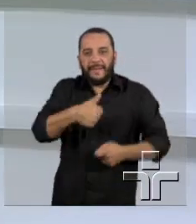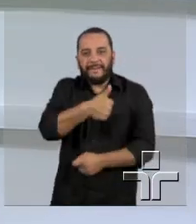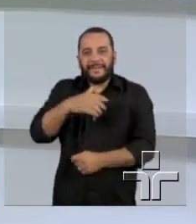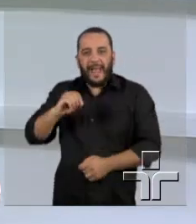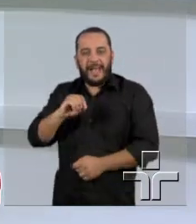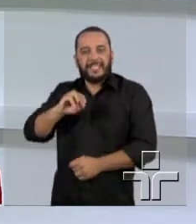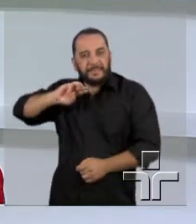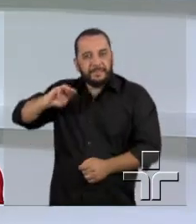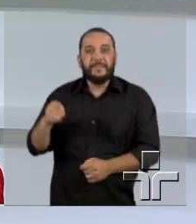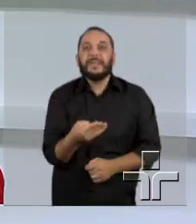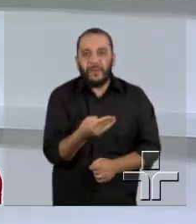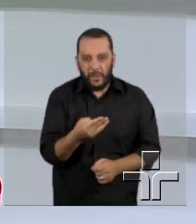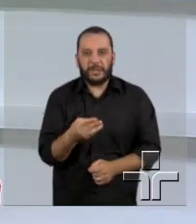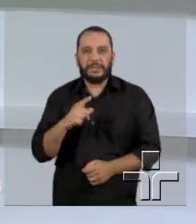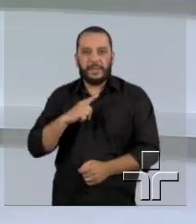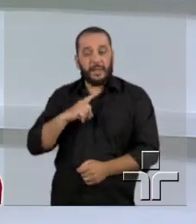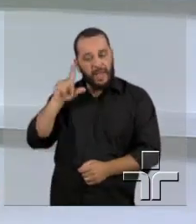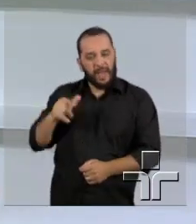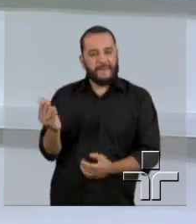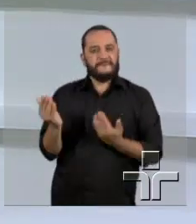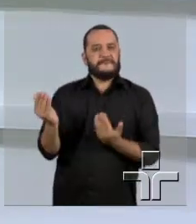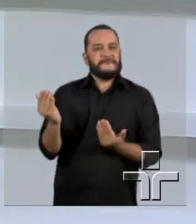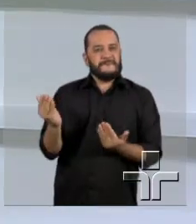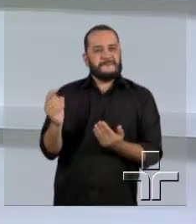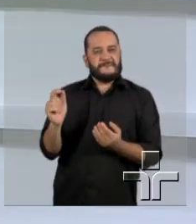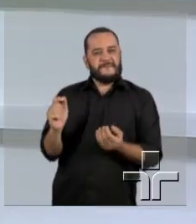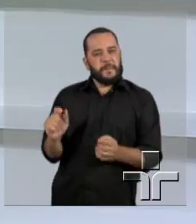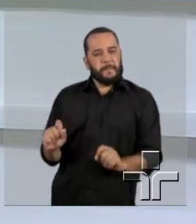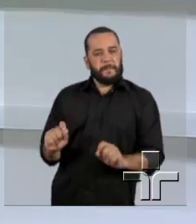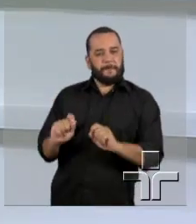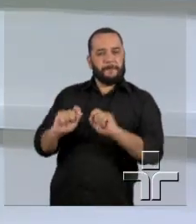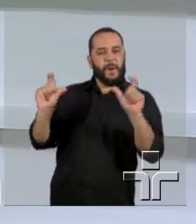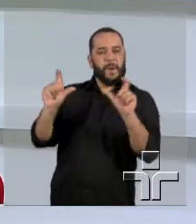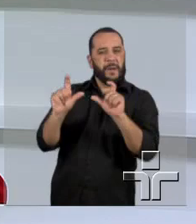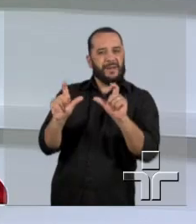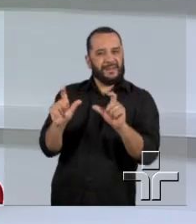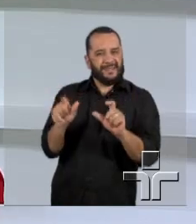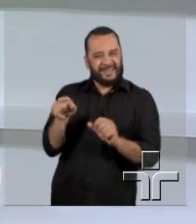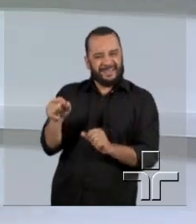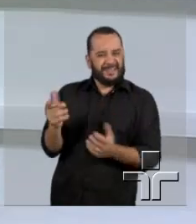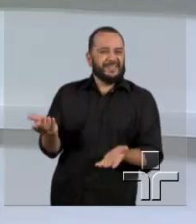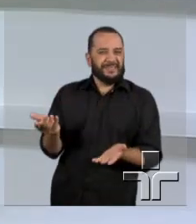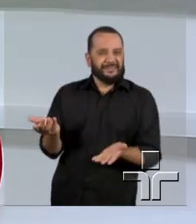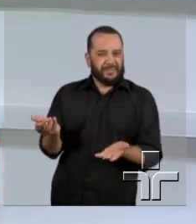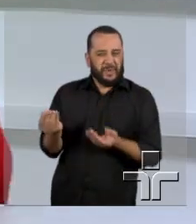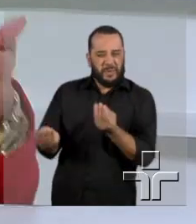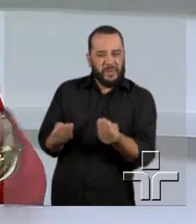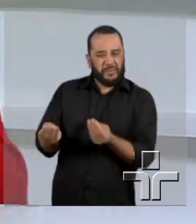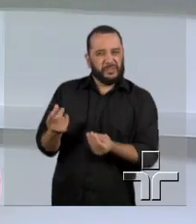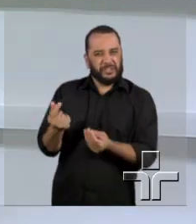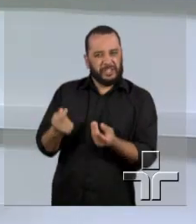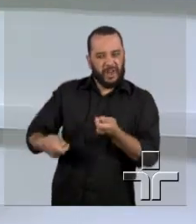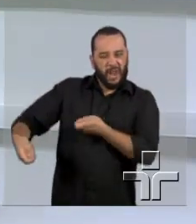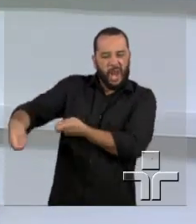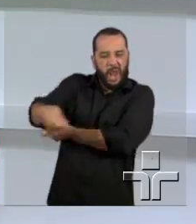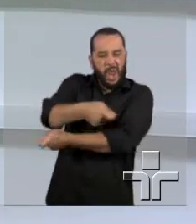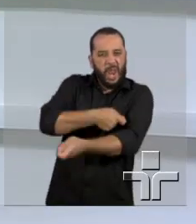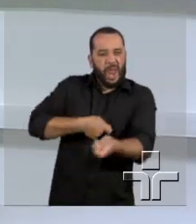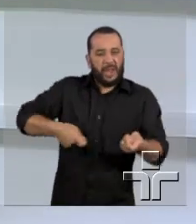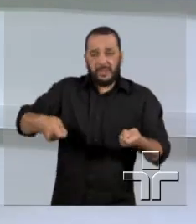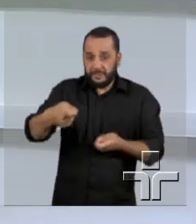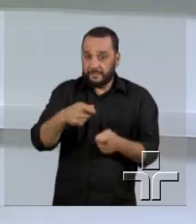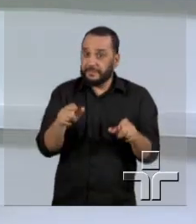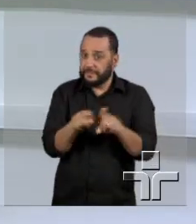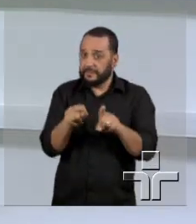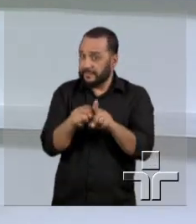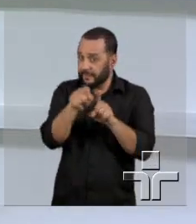conta. Então, é algo que salta aos olhos. Opa, vamos examinar isso. Recebendo, até explicando como é que funciona a investigação, né, para quem